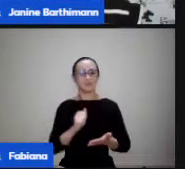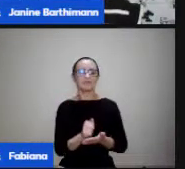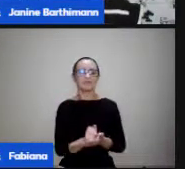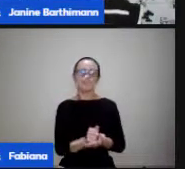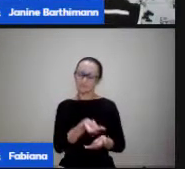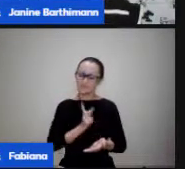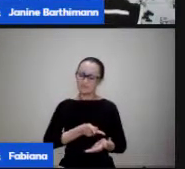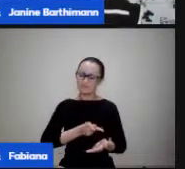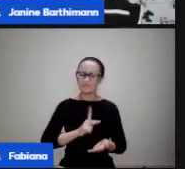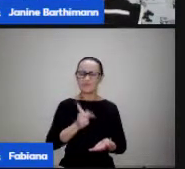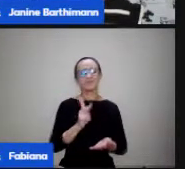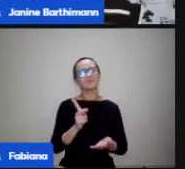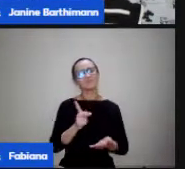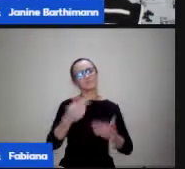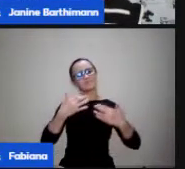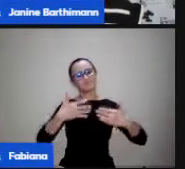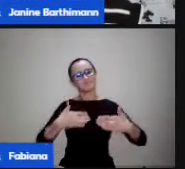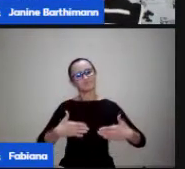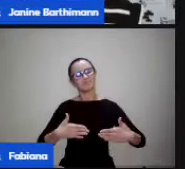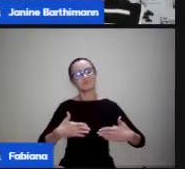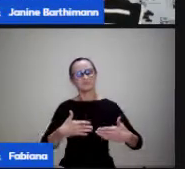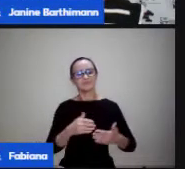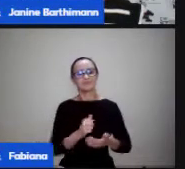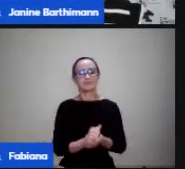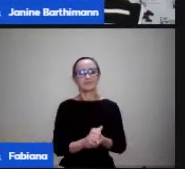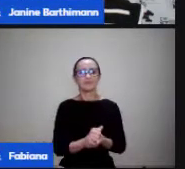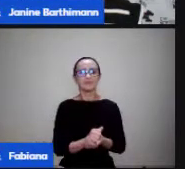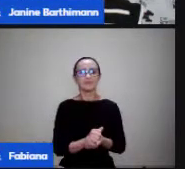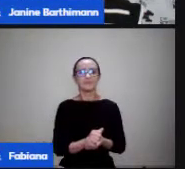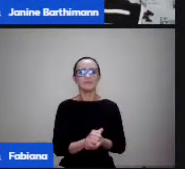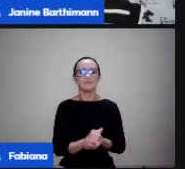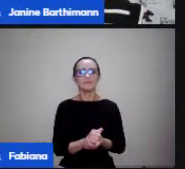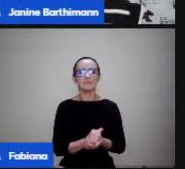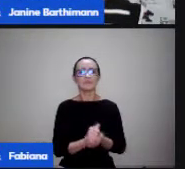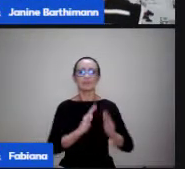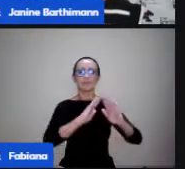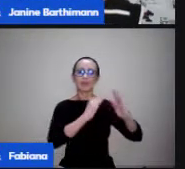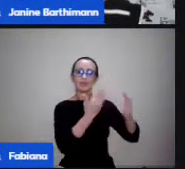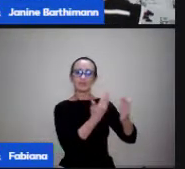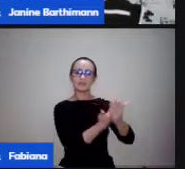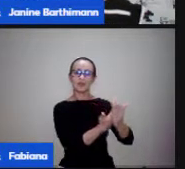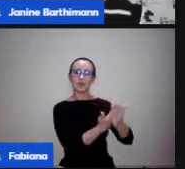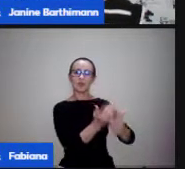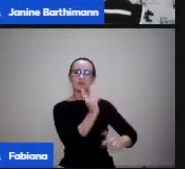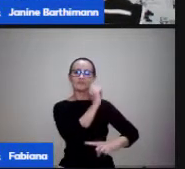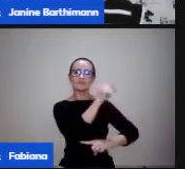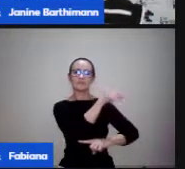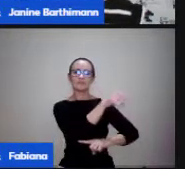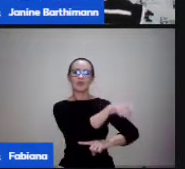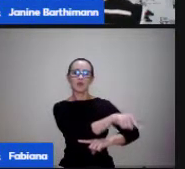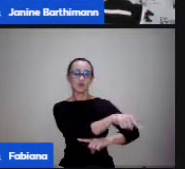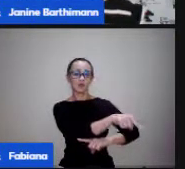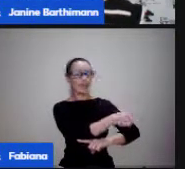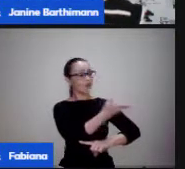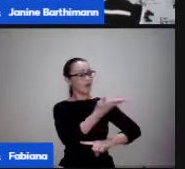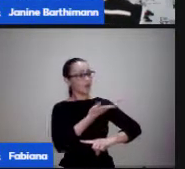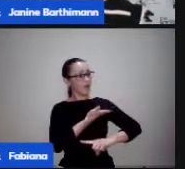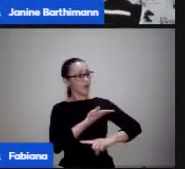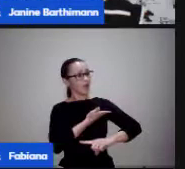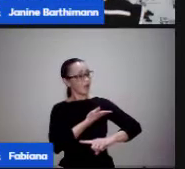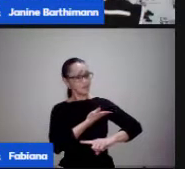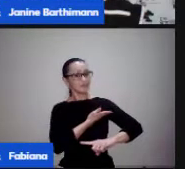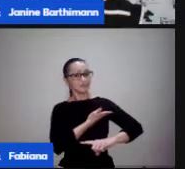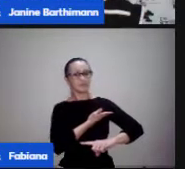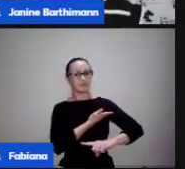falando dele, dos 100 anos dele. Vamos lá. A escola é o lugar que se faz amigo. Não